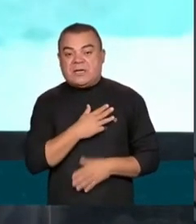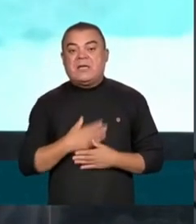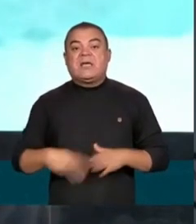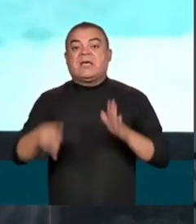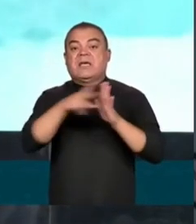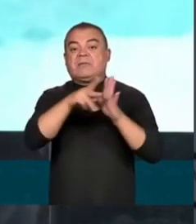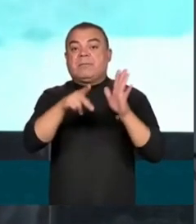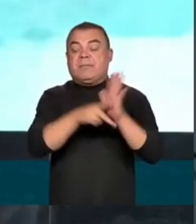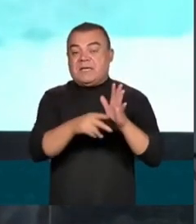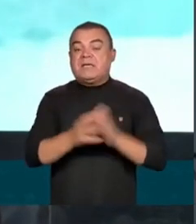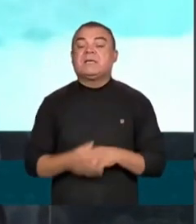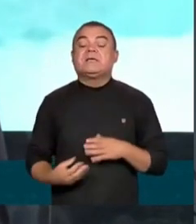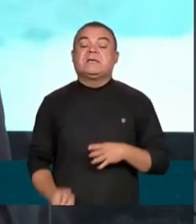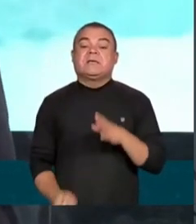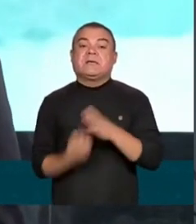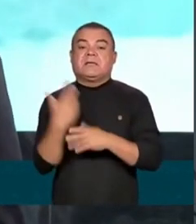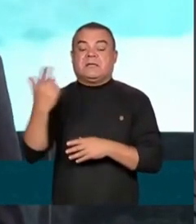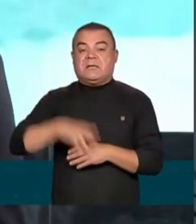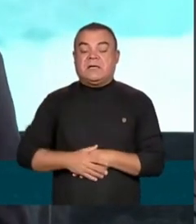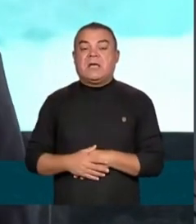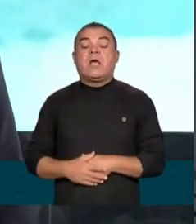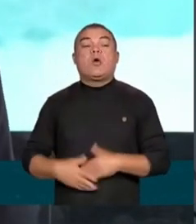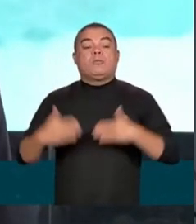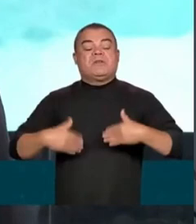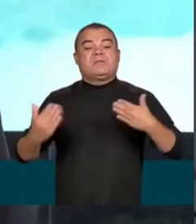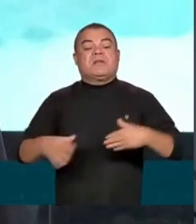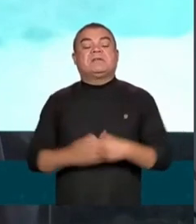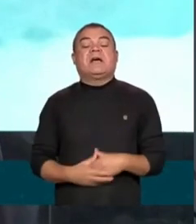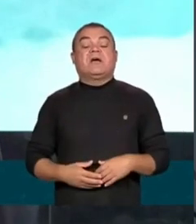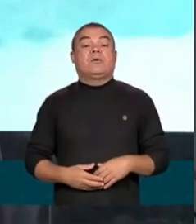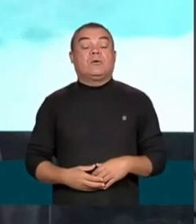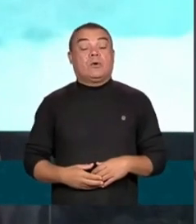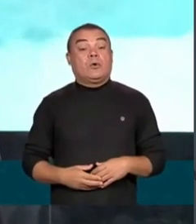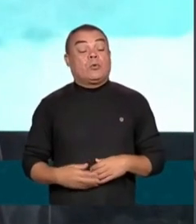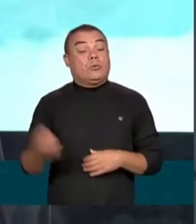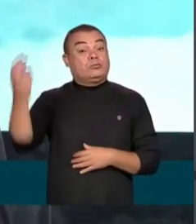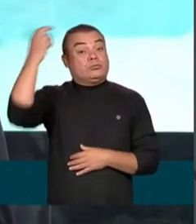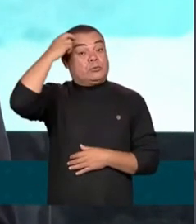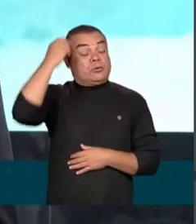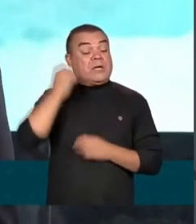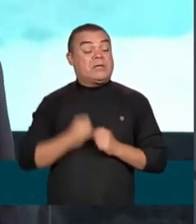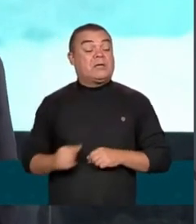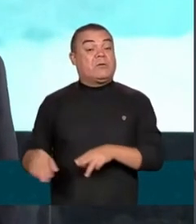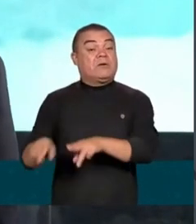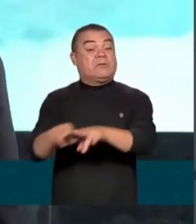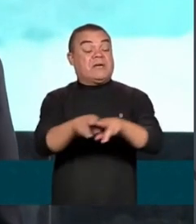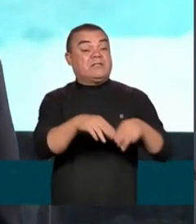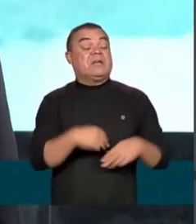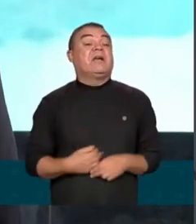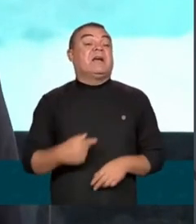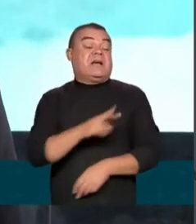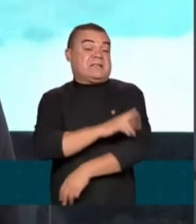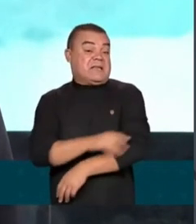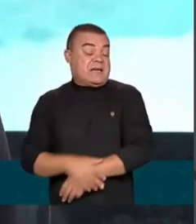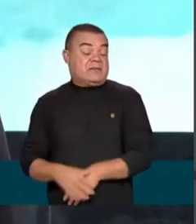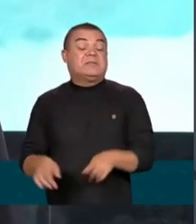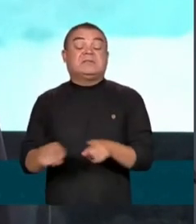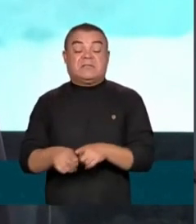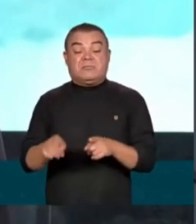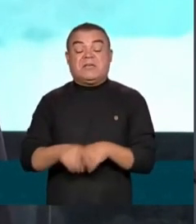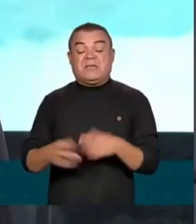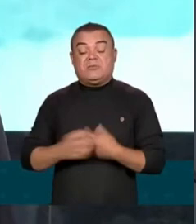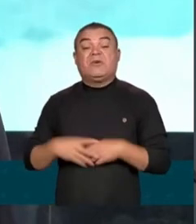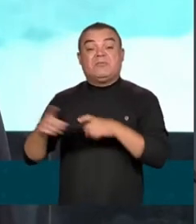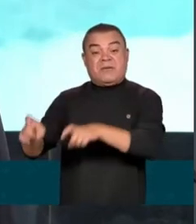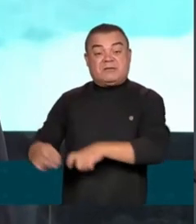recria ministério da cultura Ministério da Igualdade racial Ministério Desenvolvimento Agrário que fez o programa de aquisição de